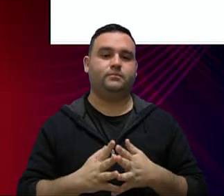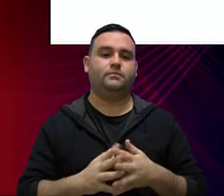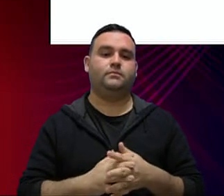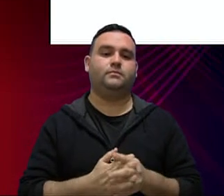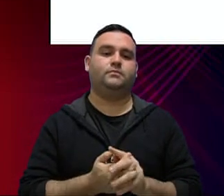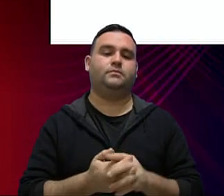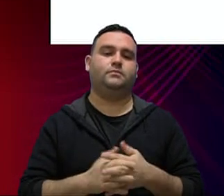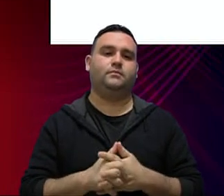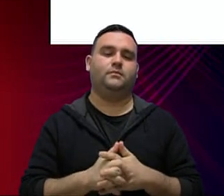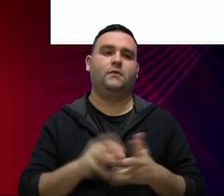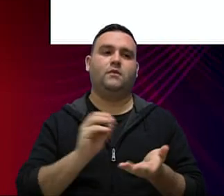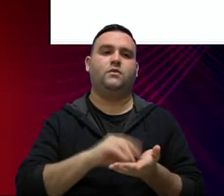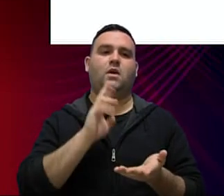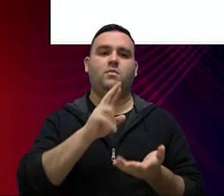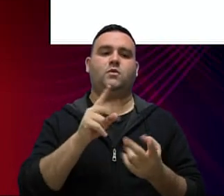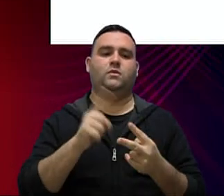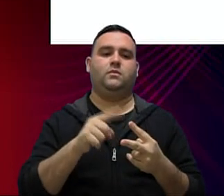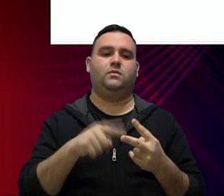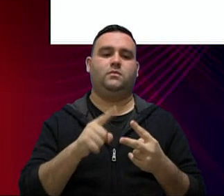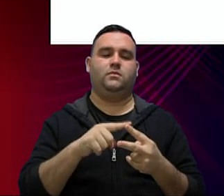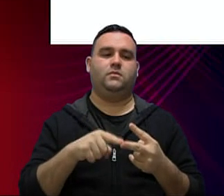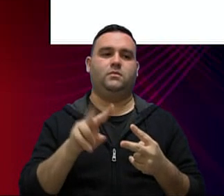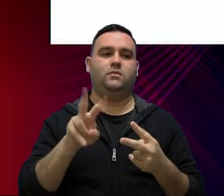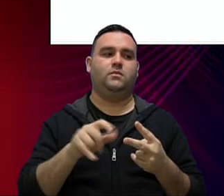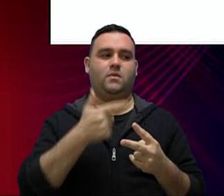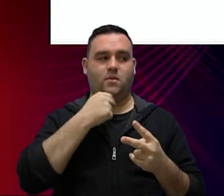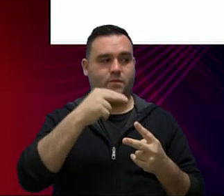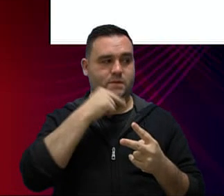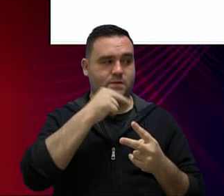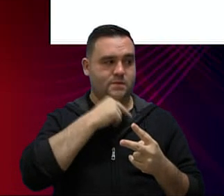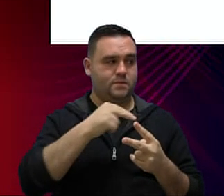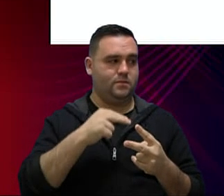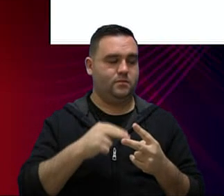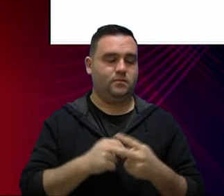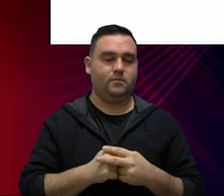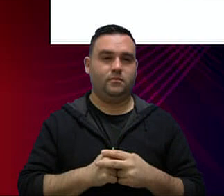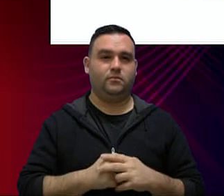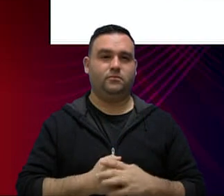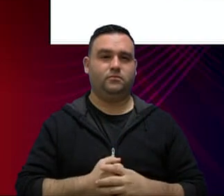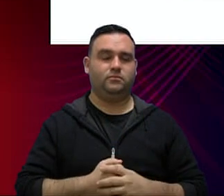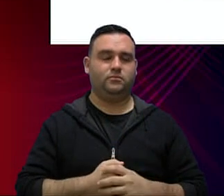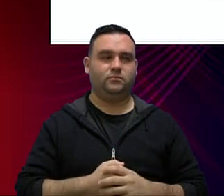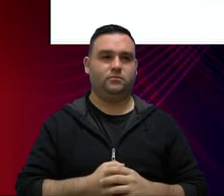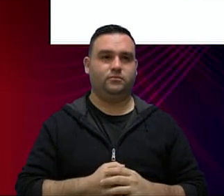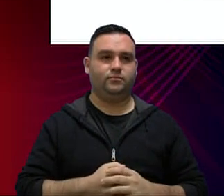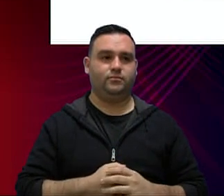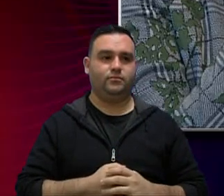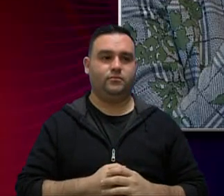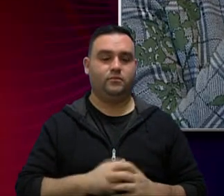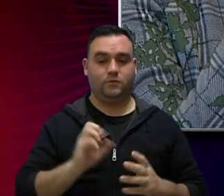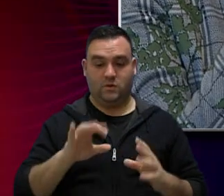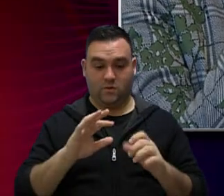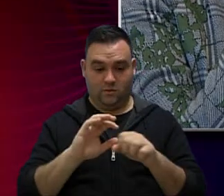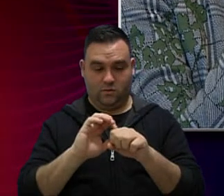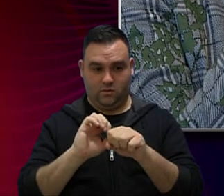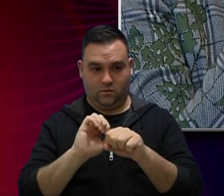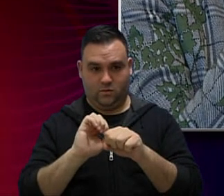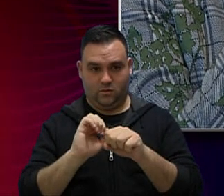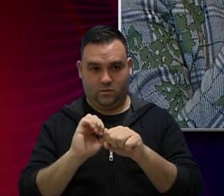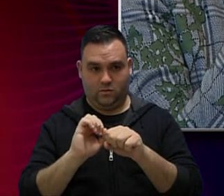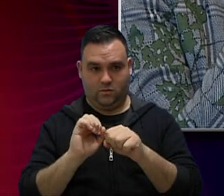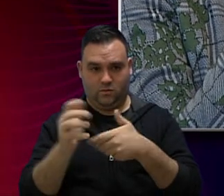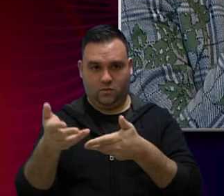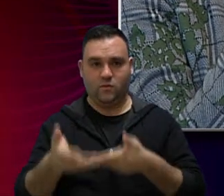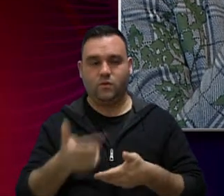só ficou de responder dois questionamentos de vereador em são eu poderia também avisar caso aqui se o convite